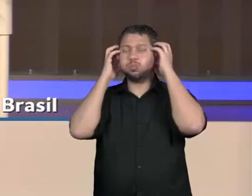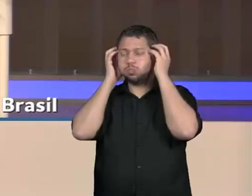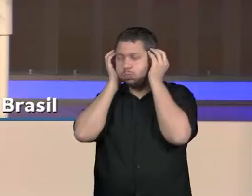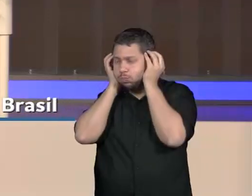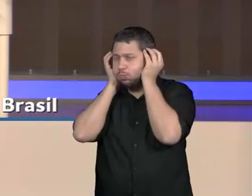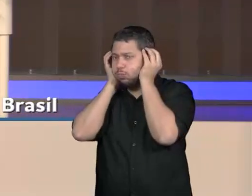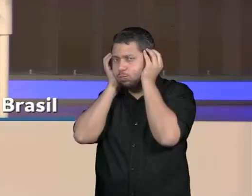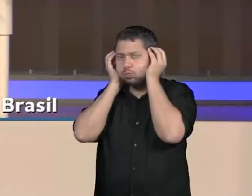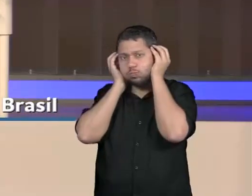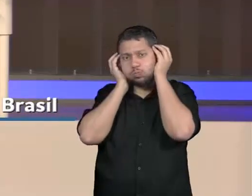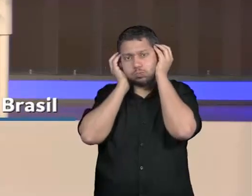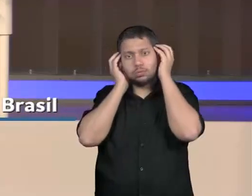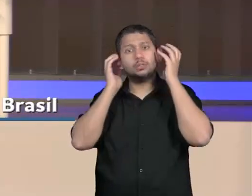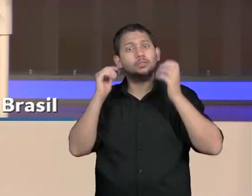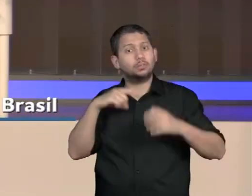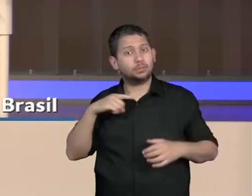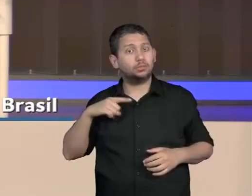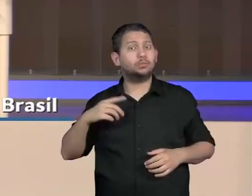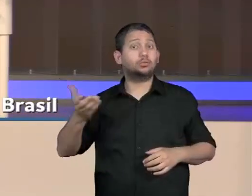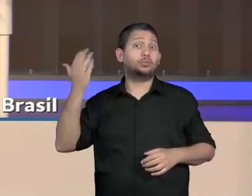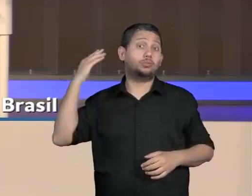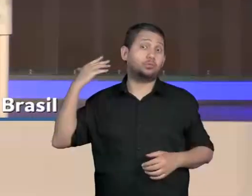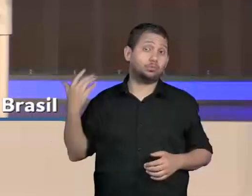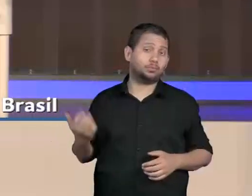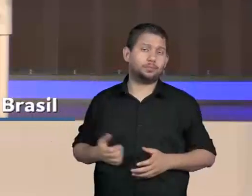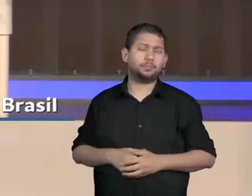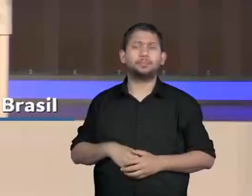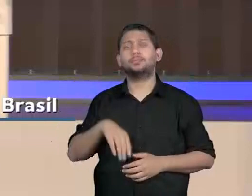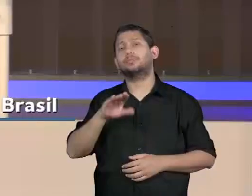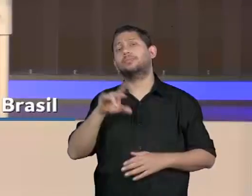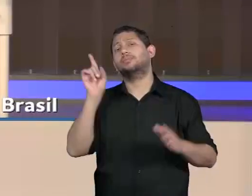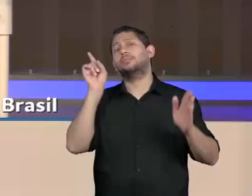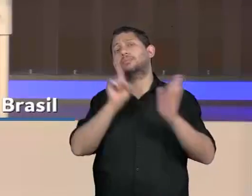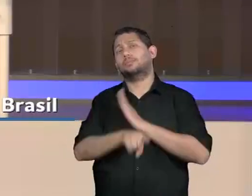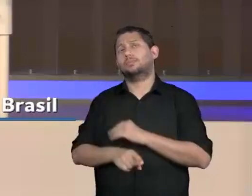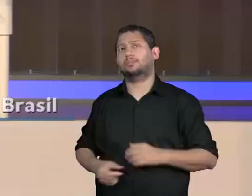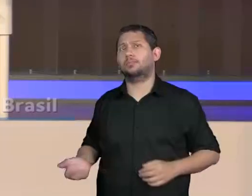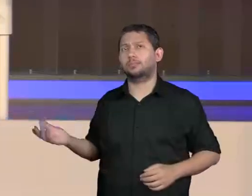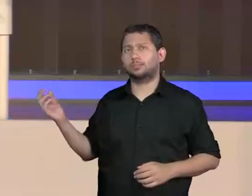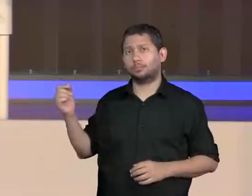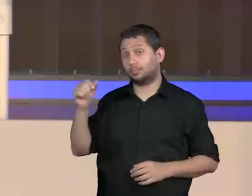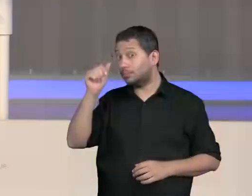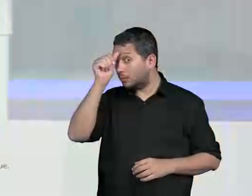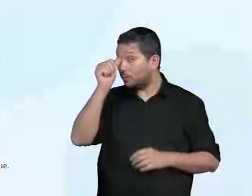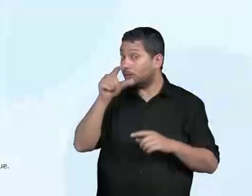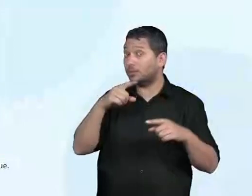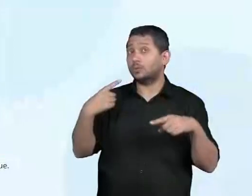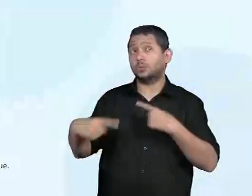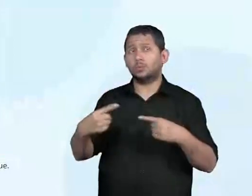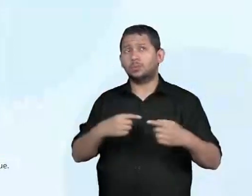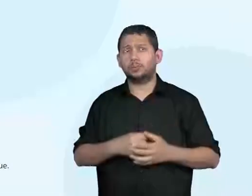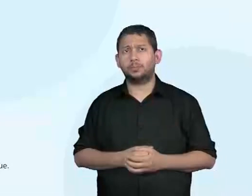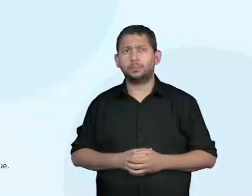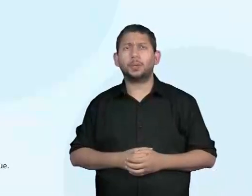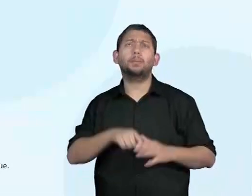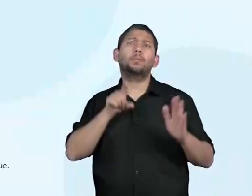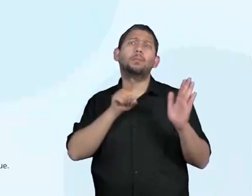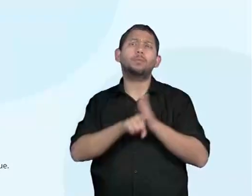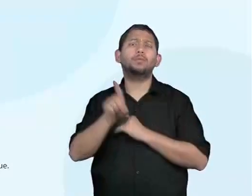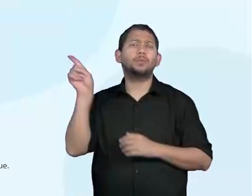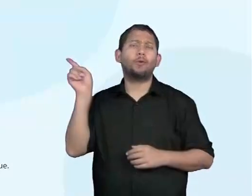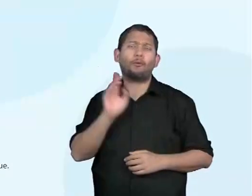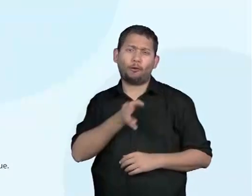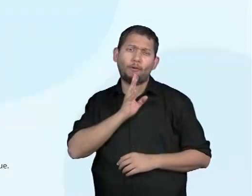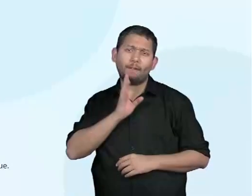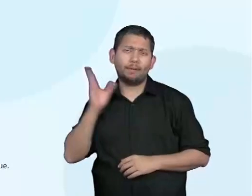que vocês têm hoje. Então a pergunta para vocês está aí na tela, ó. Comecem a discutir entre vocês. Você conhece esse meio